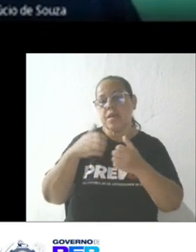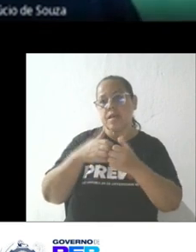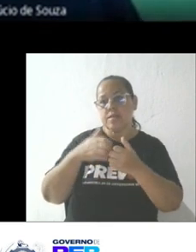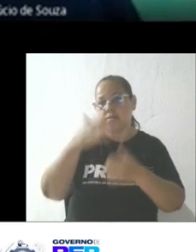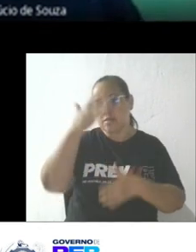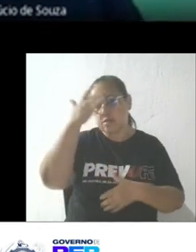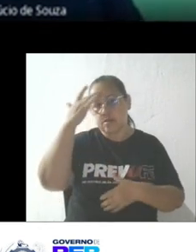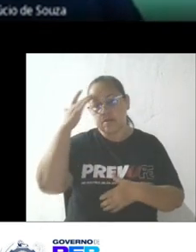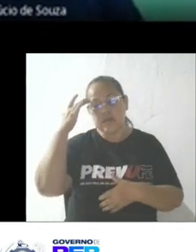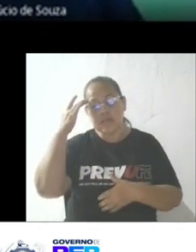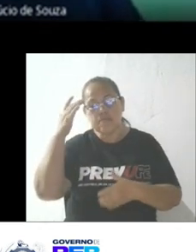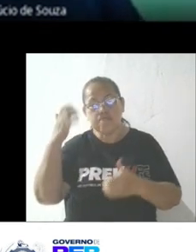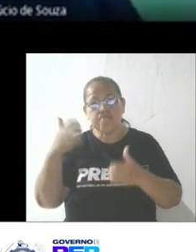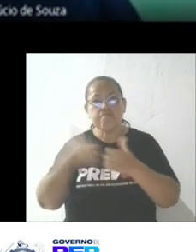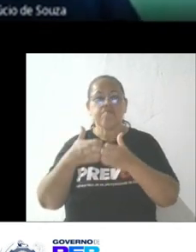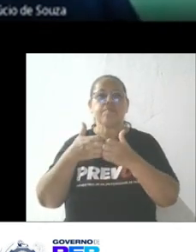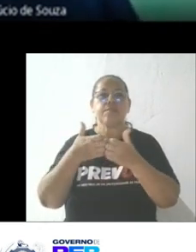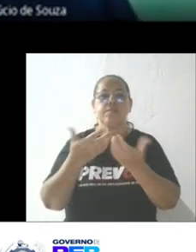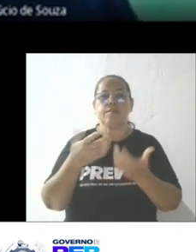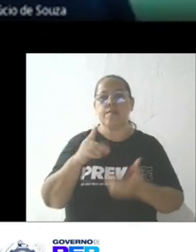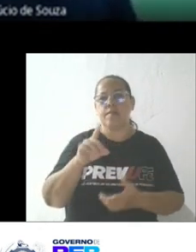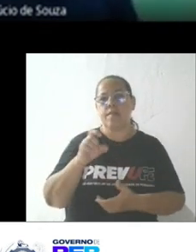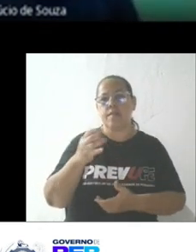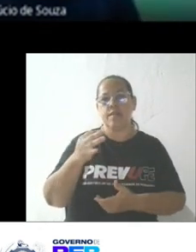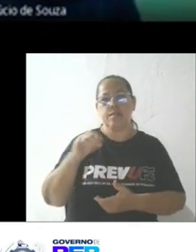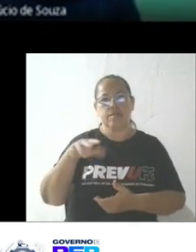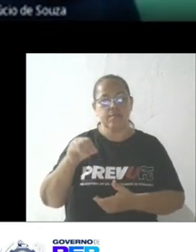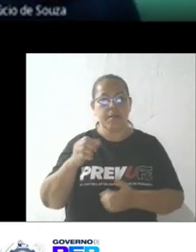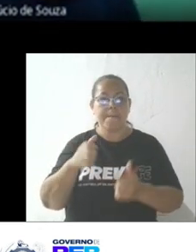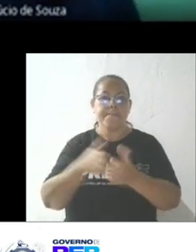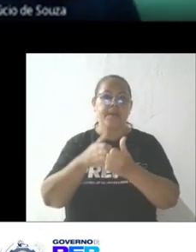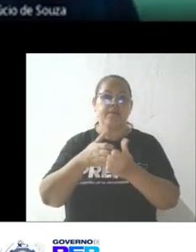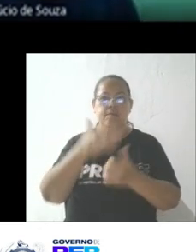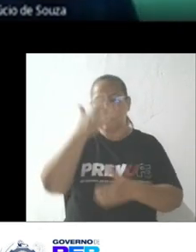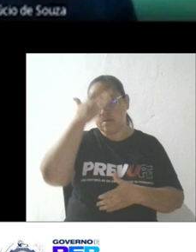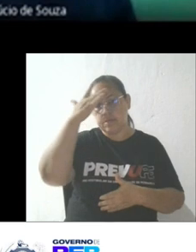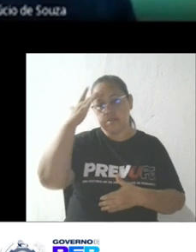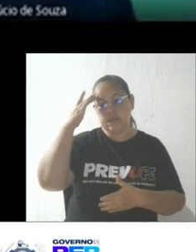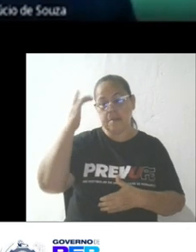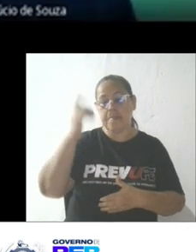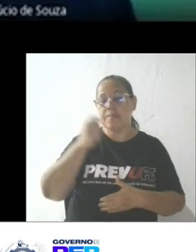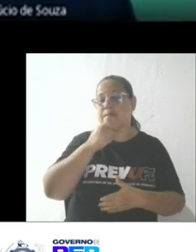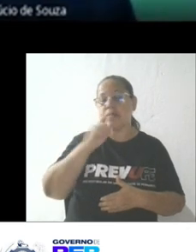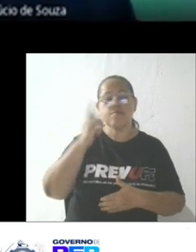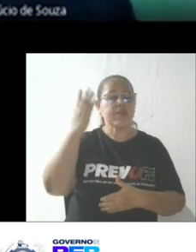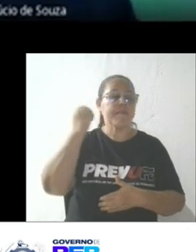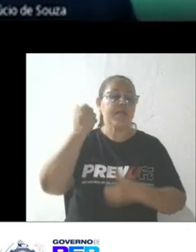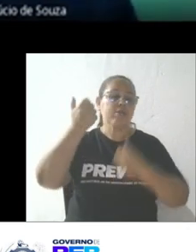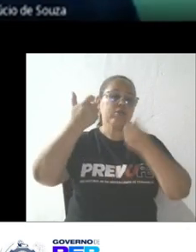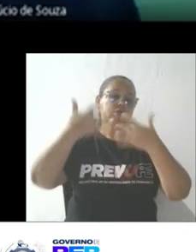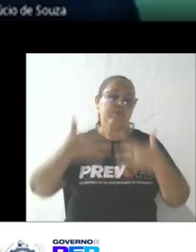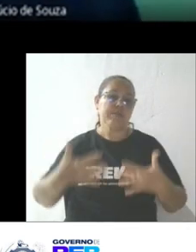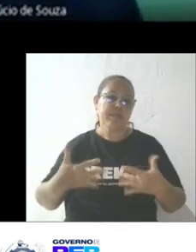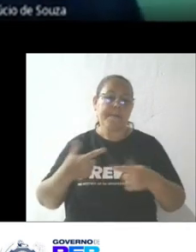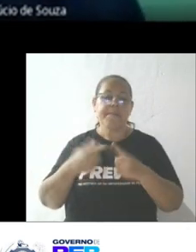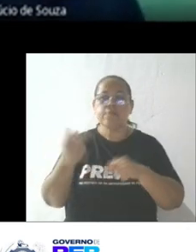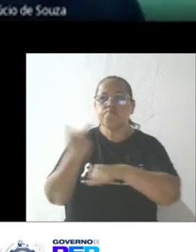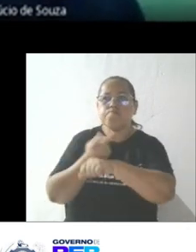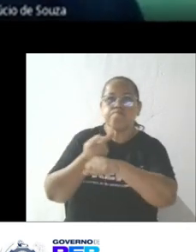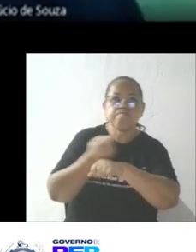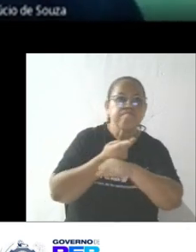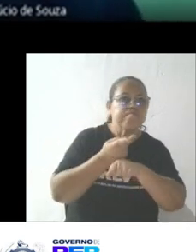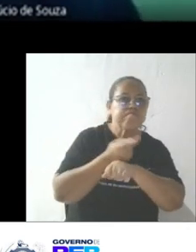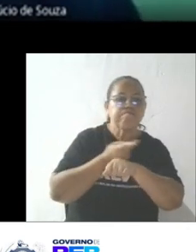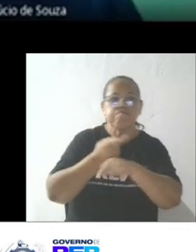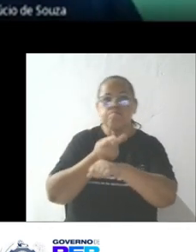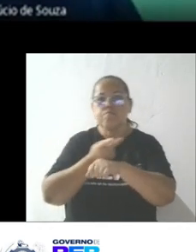próximo dos homens ainda não se sabia explicar mas já se procurava um encaminhamento racional